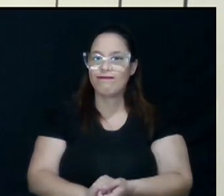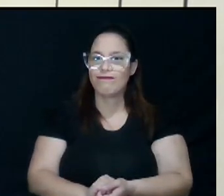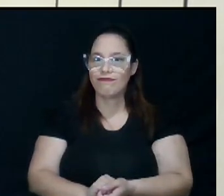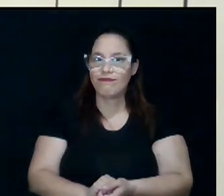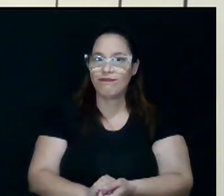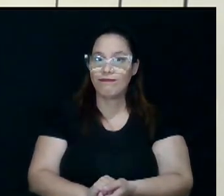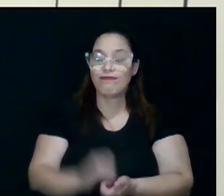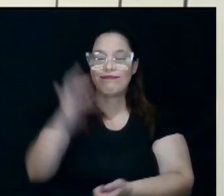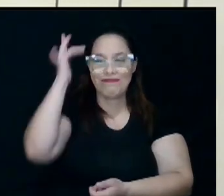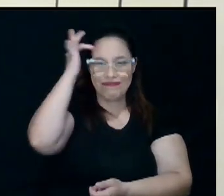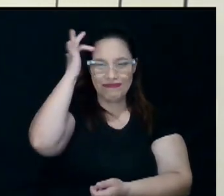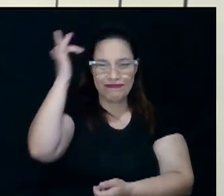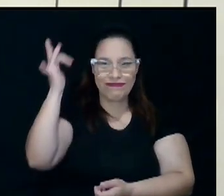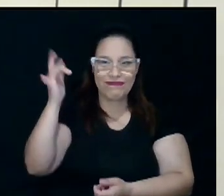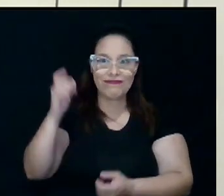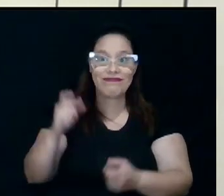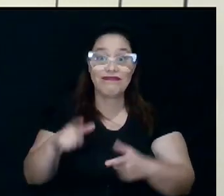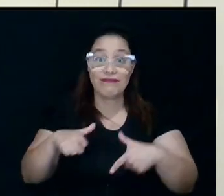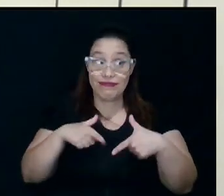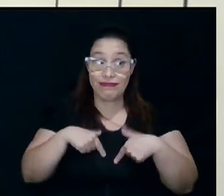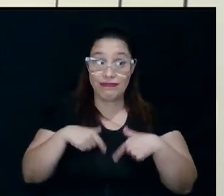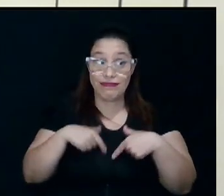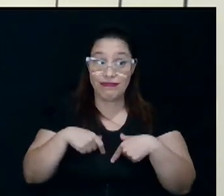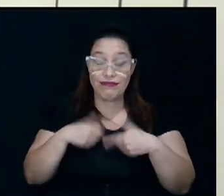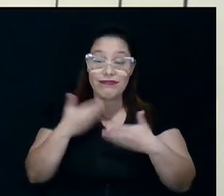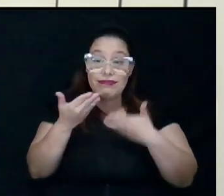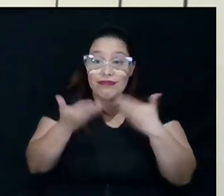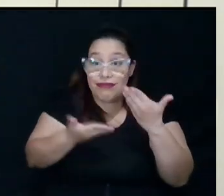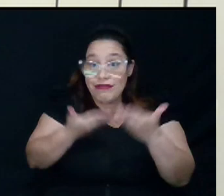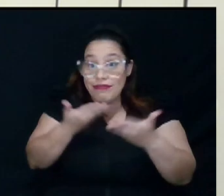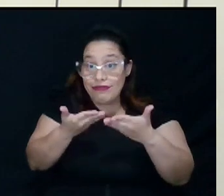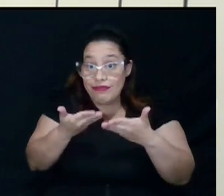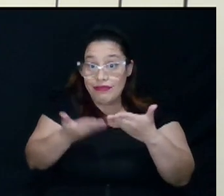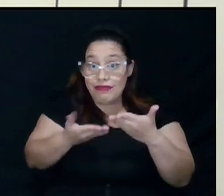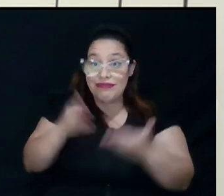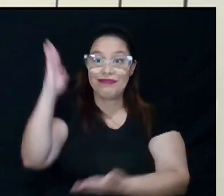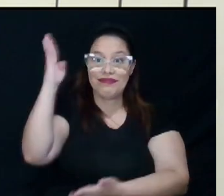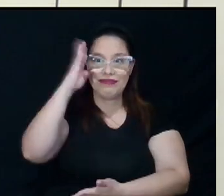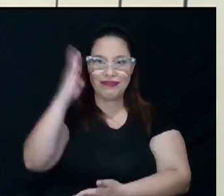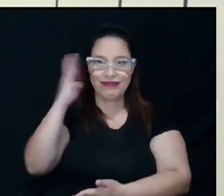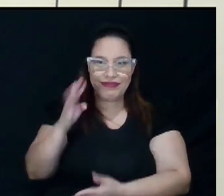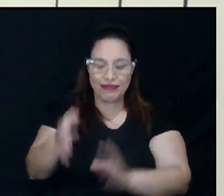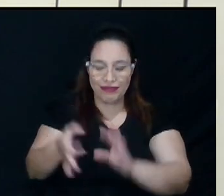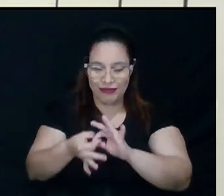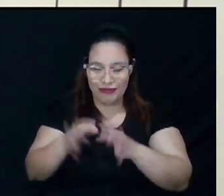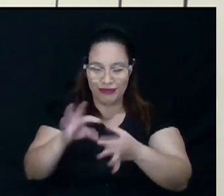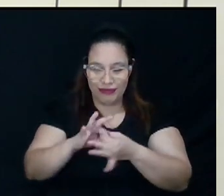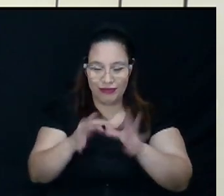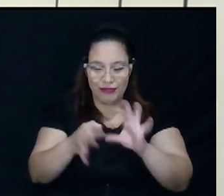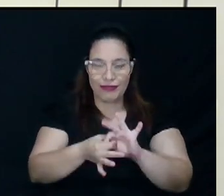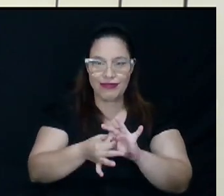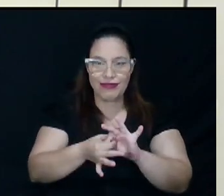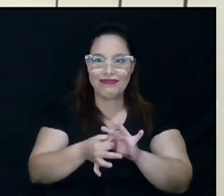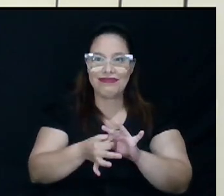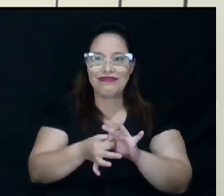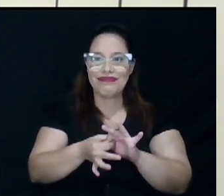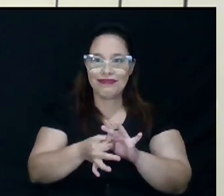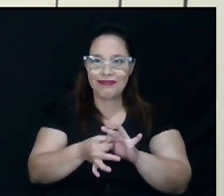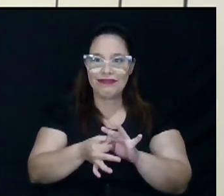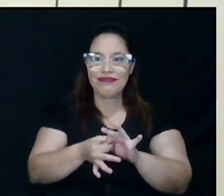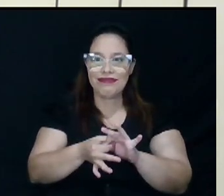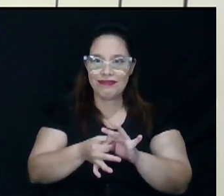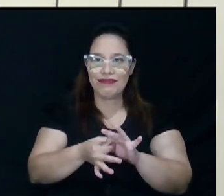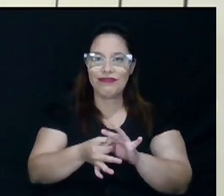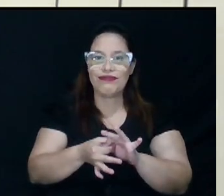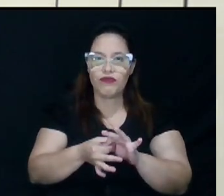gente atualiza e conta a situação do Brasil nos Jogos Olímpicos de Brasil, mas os nossos atletas estão fazendo